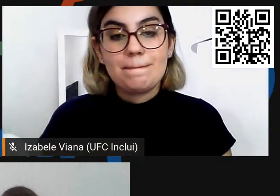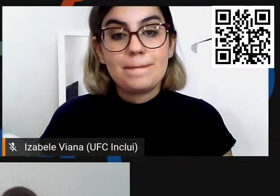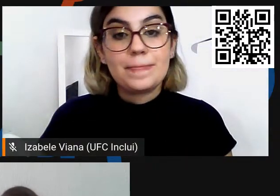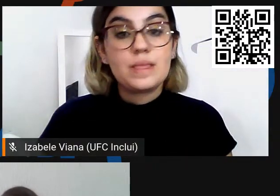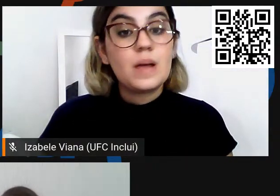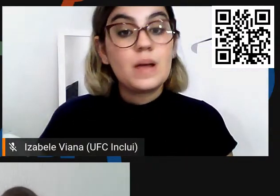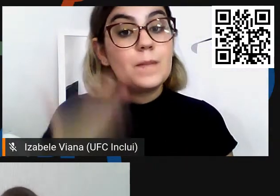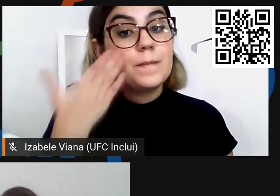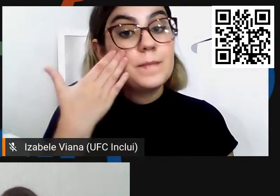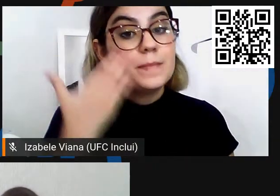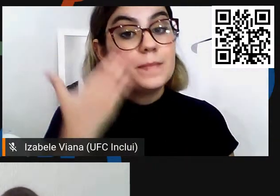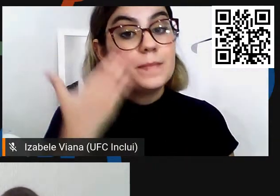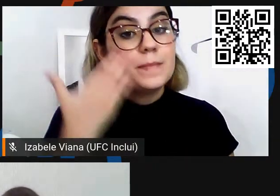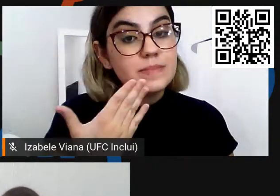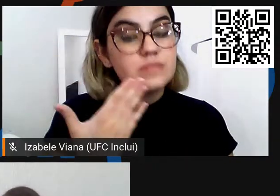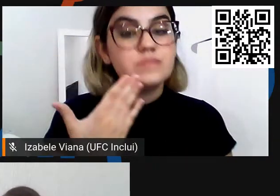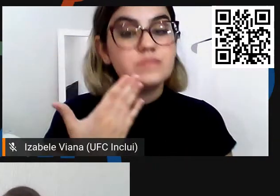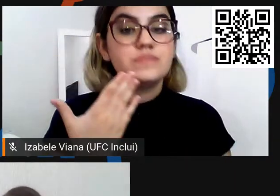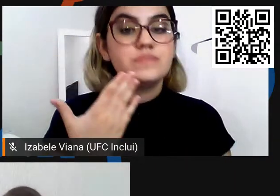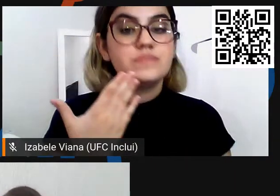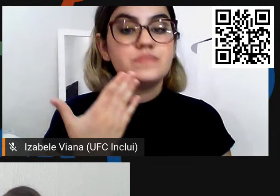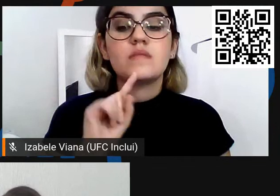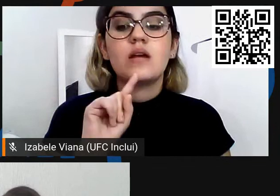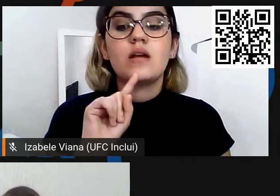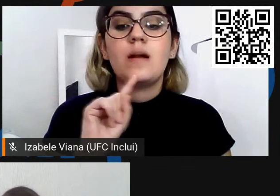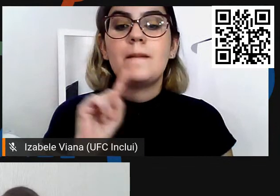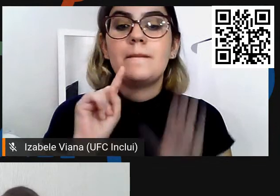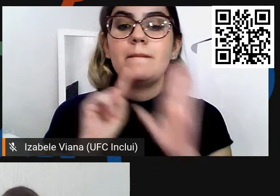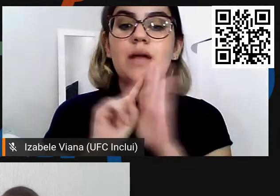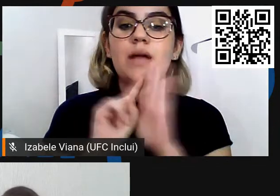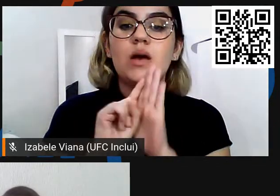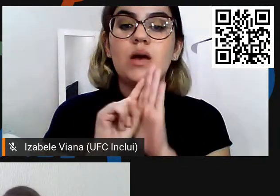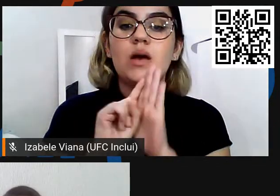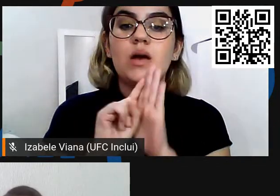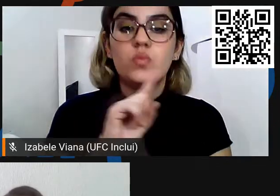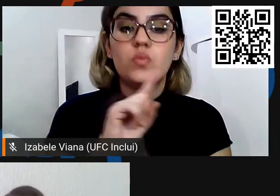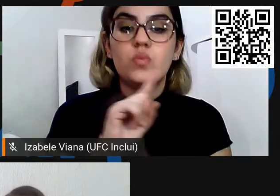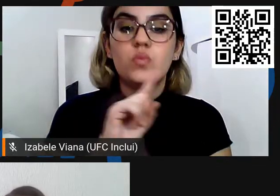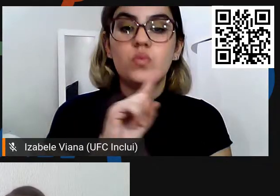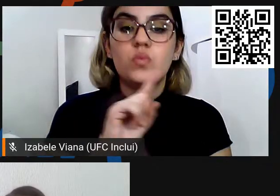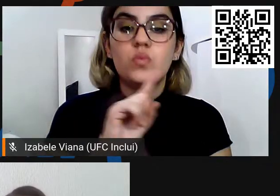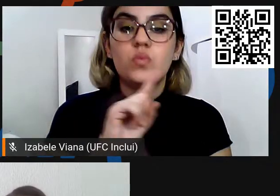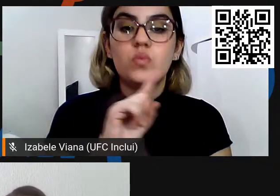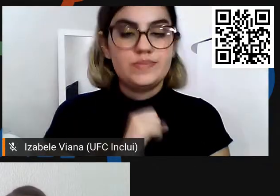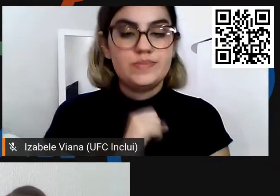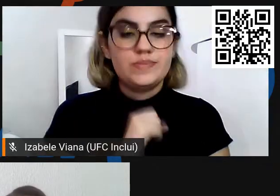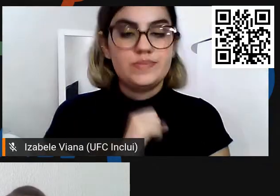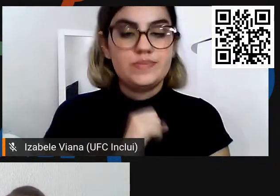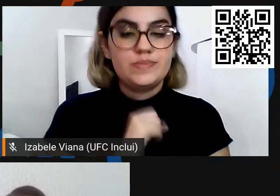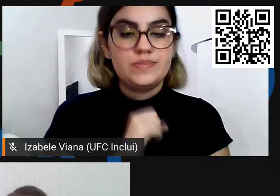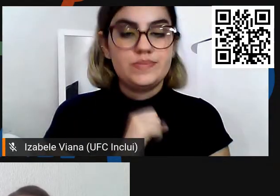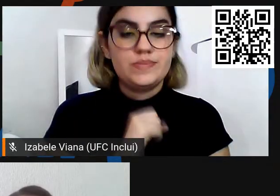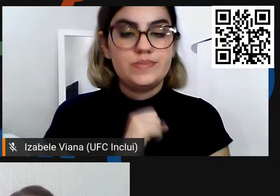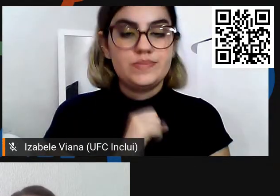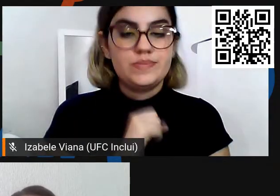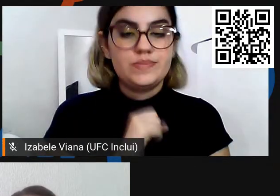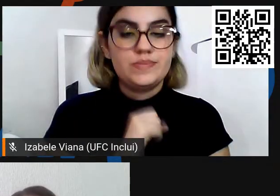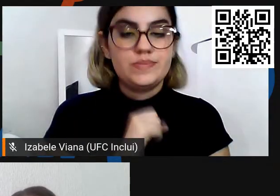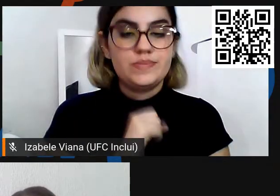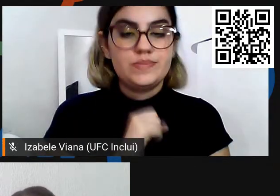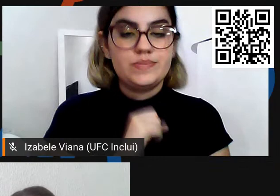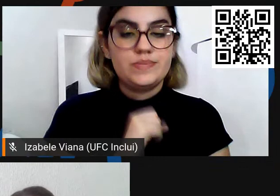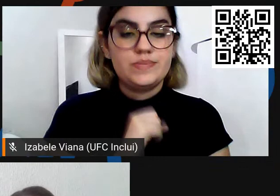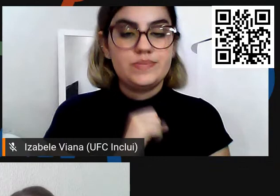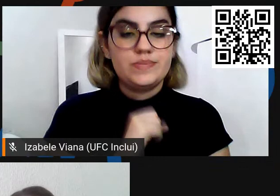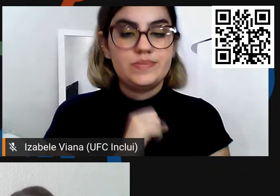Obrigada, professora. A próxima pergunta é do Mota Júnior. Ele diz, qual a aplicação da revisão sistemática